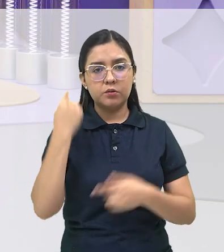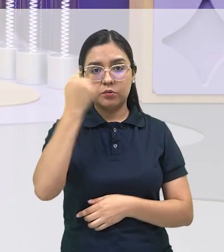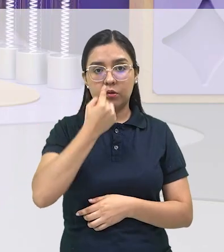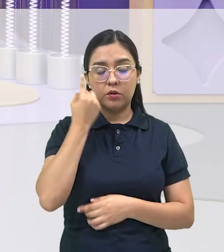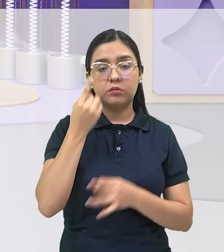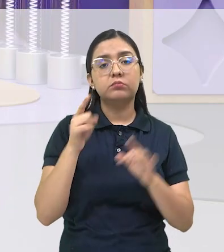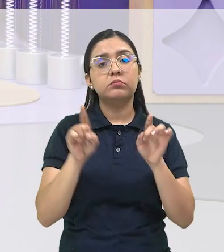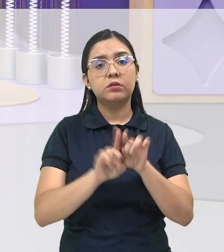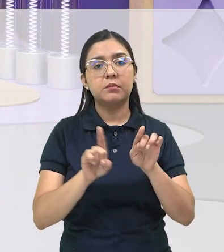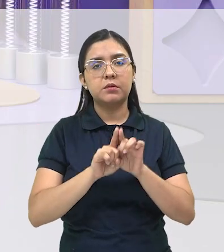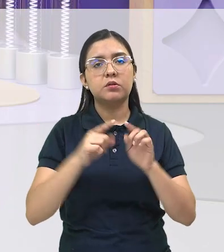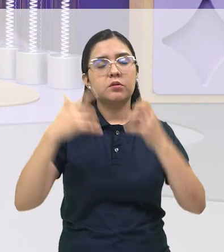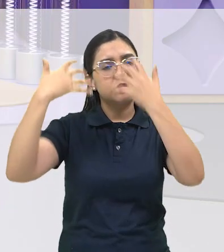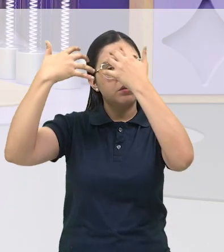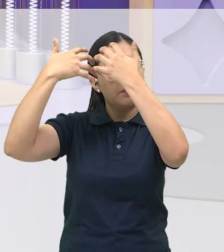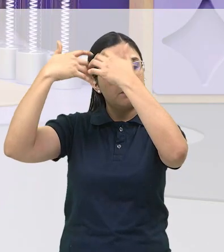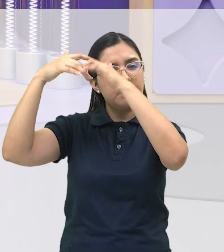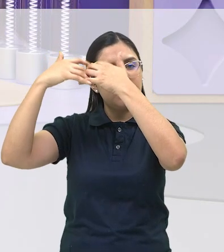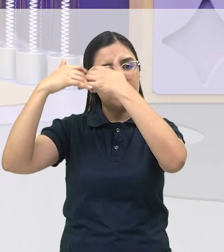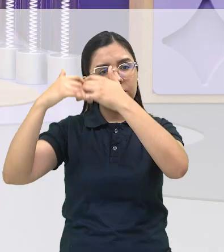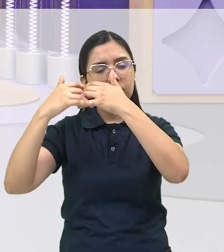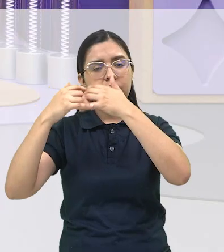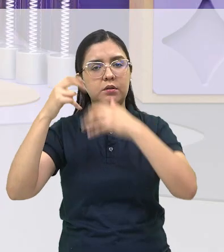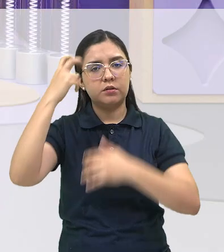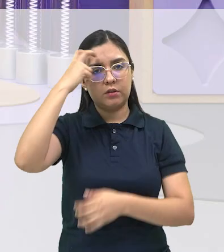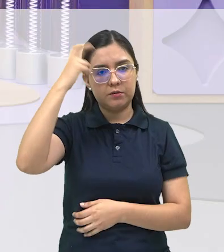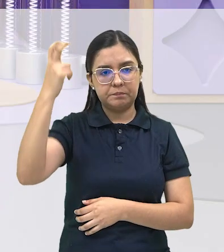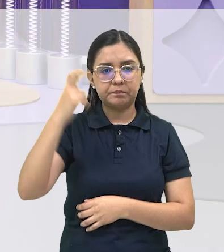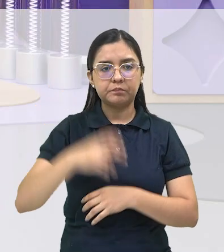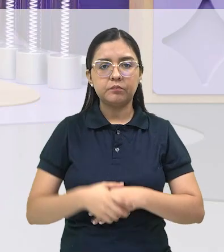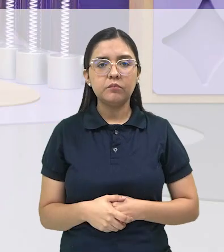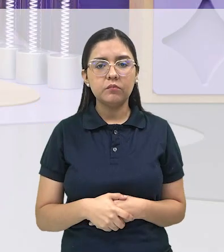sentido, seja por nossa mente, por nosso intelecto.